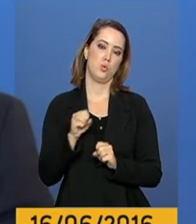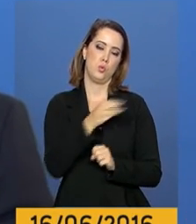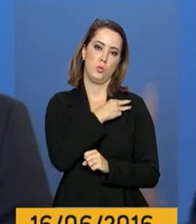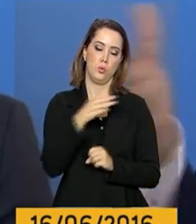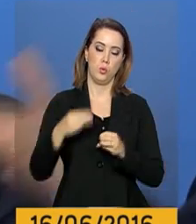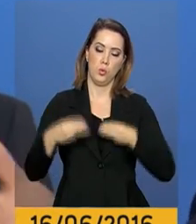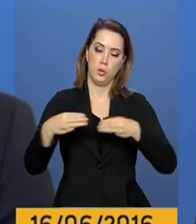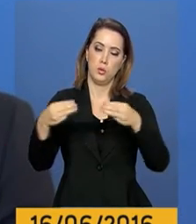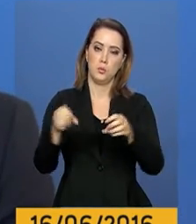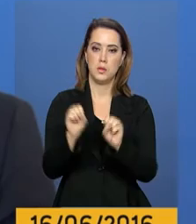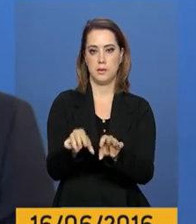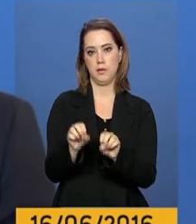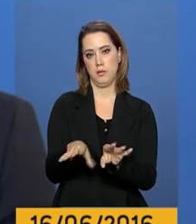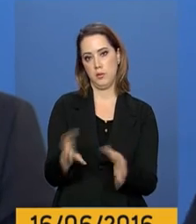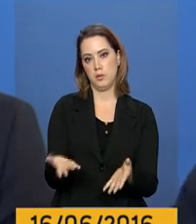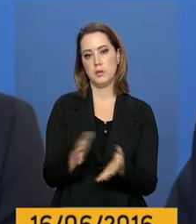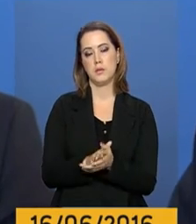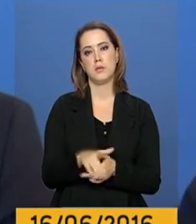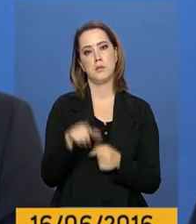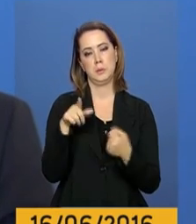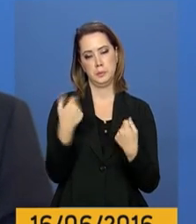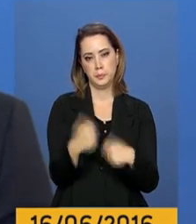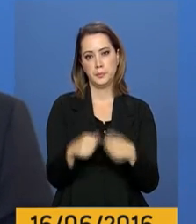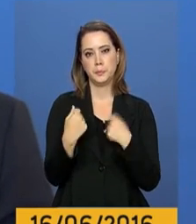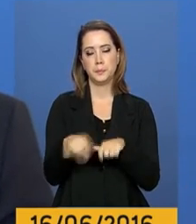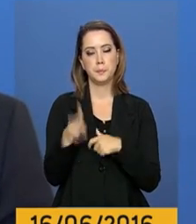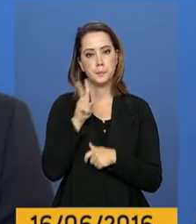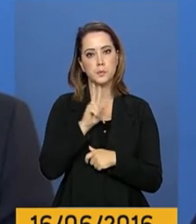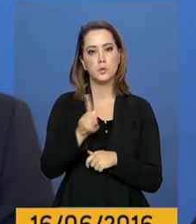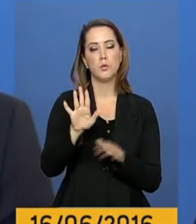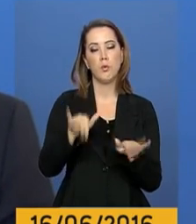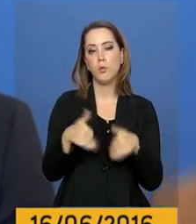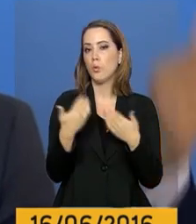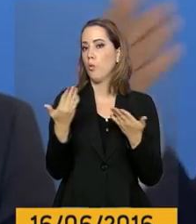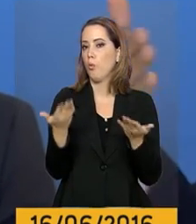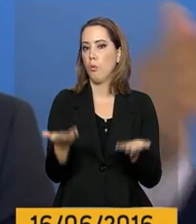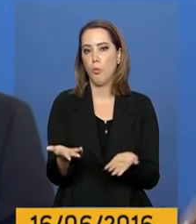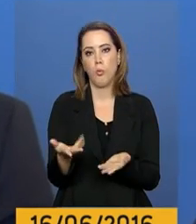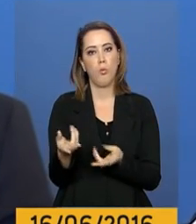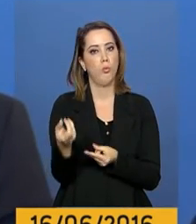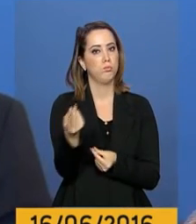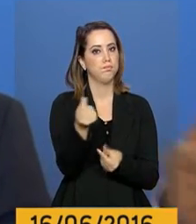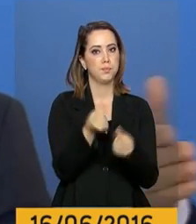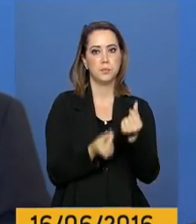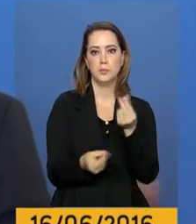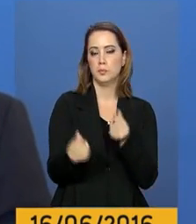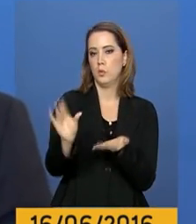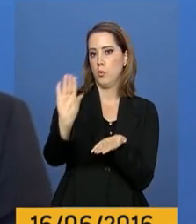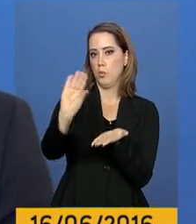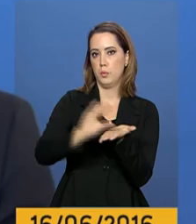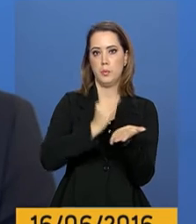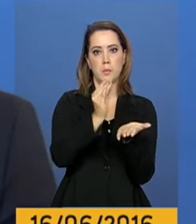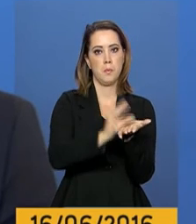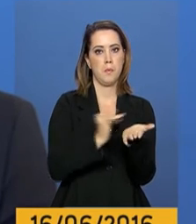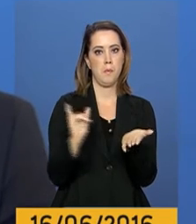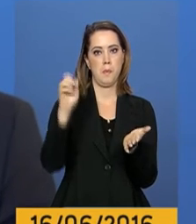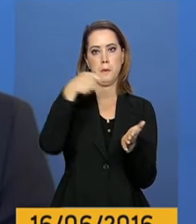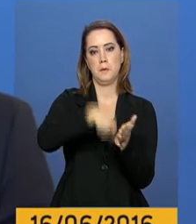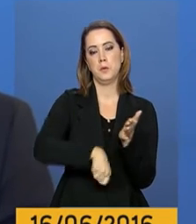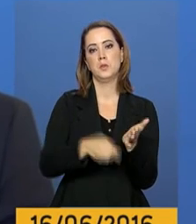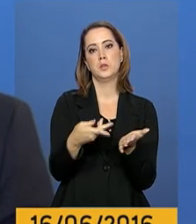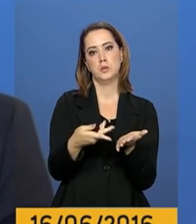Educação. Depende, basicamente, da disponibilidade de tributos a pagar das instituições de